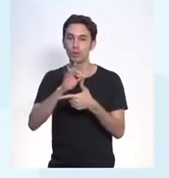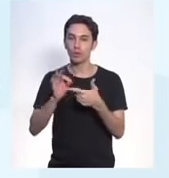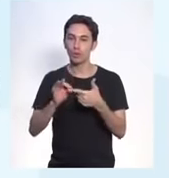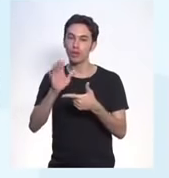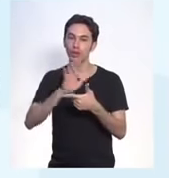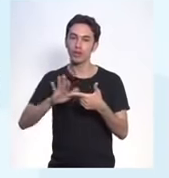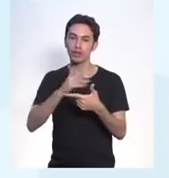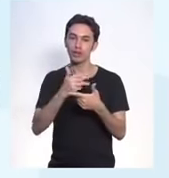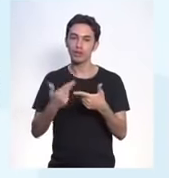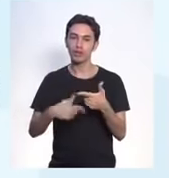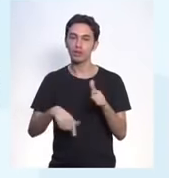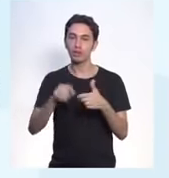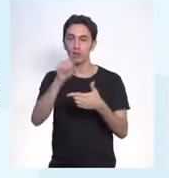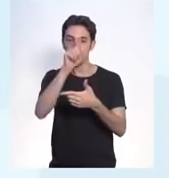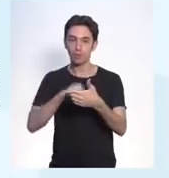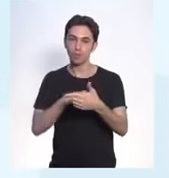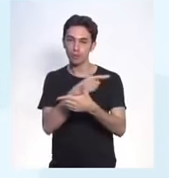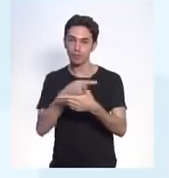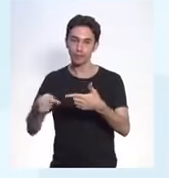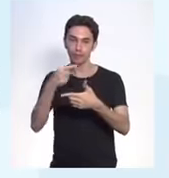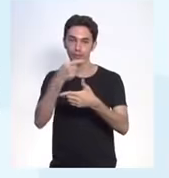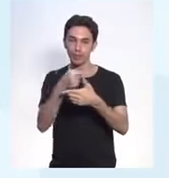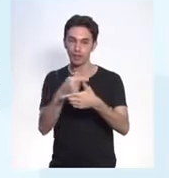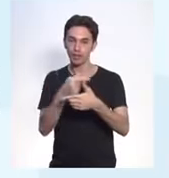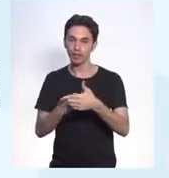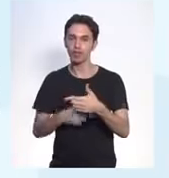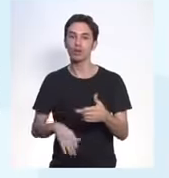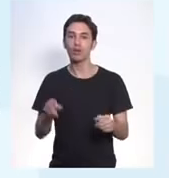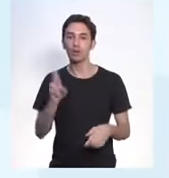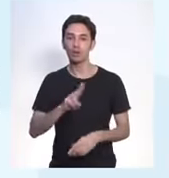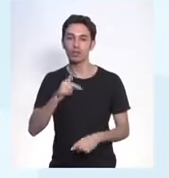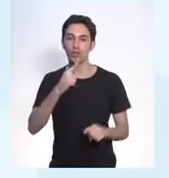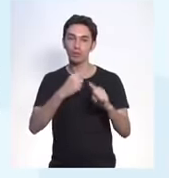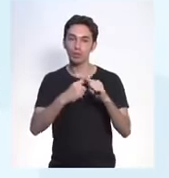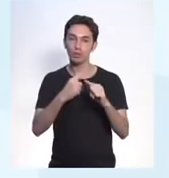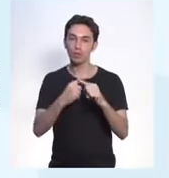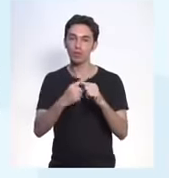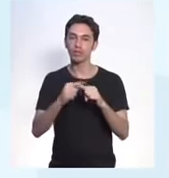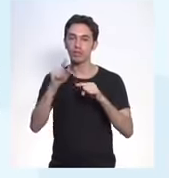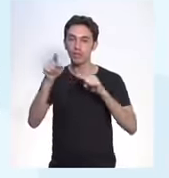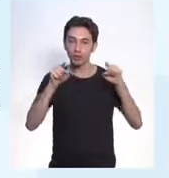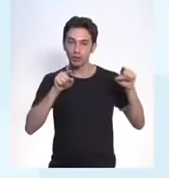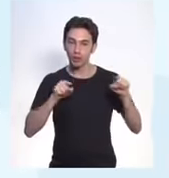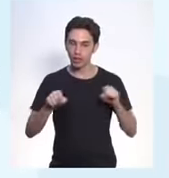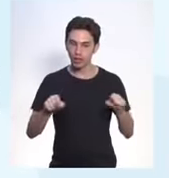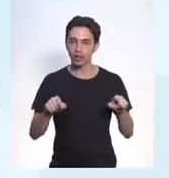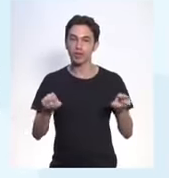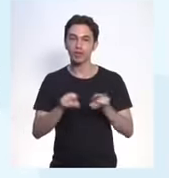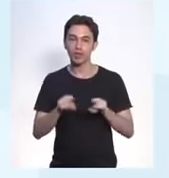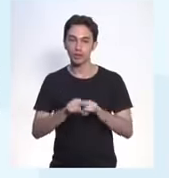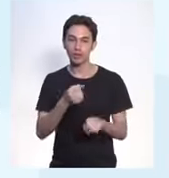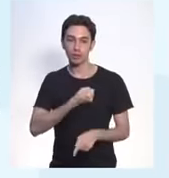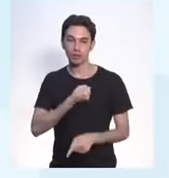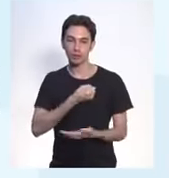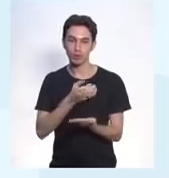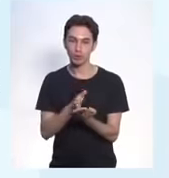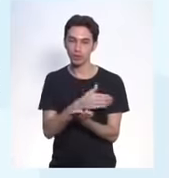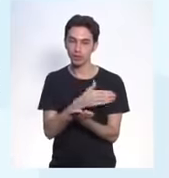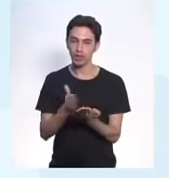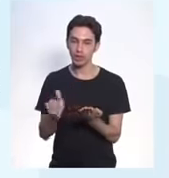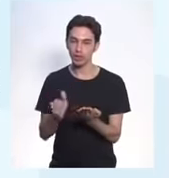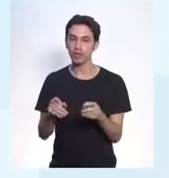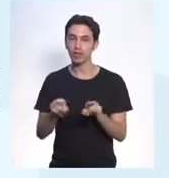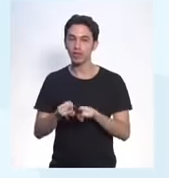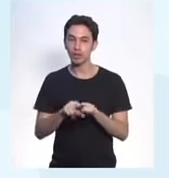multiplicação das coordenadas por um número inteiro e obtenção de simétrico em relação aos eixos no caso aí